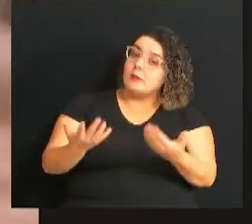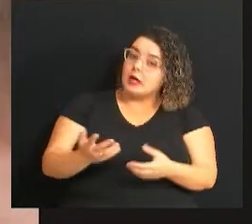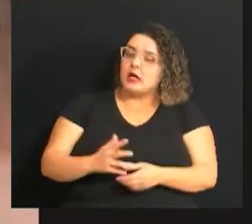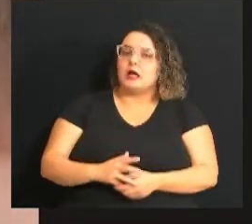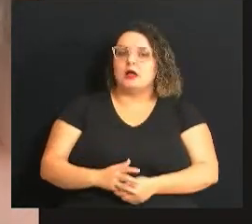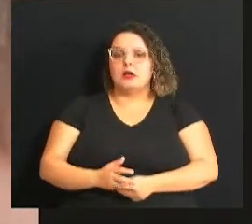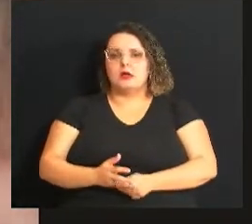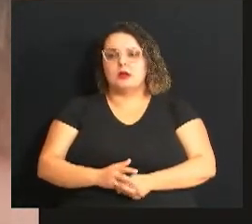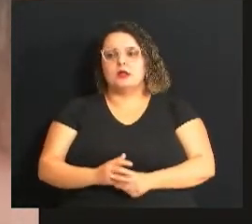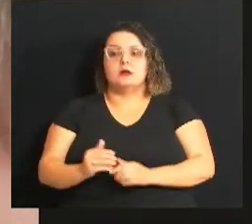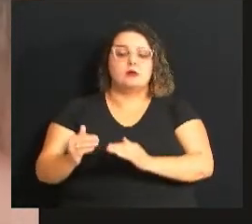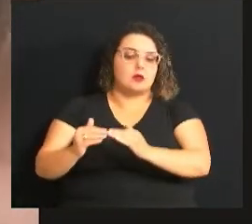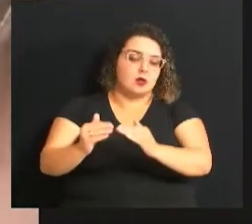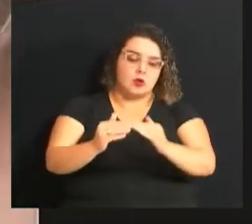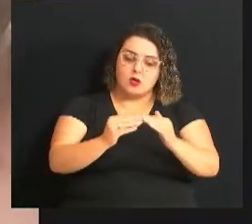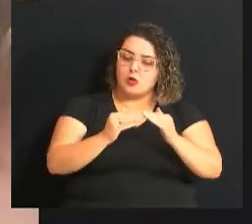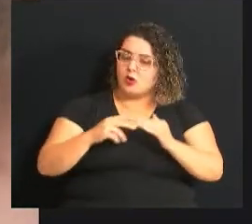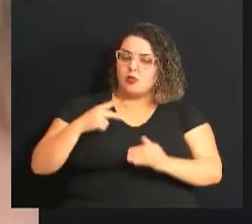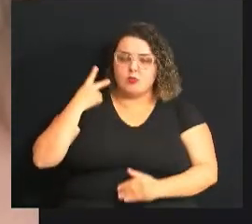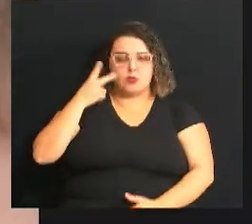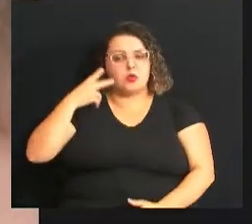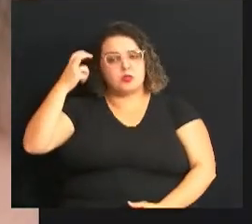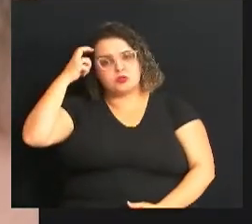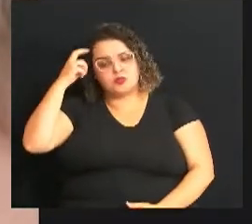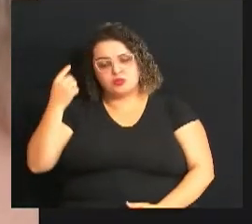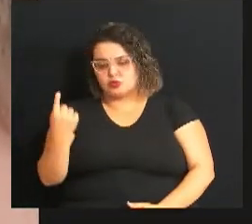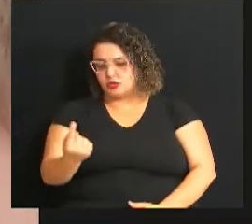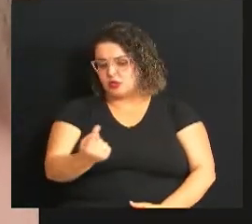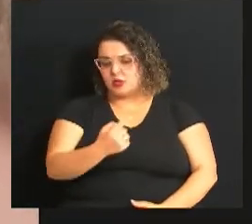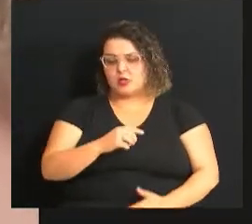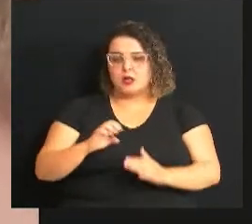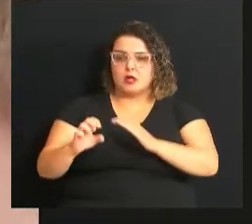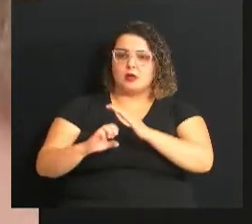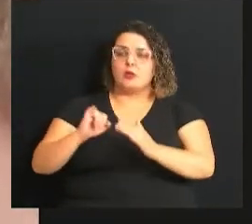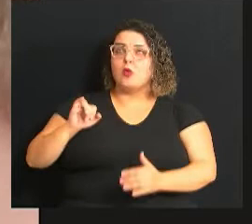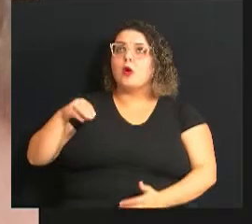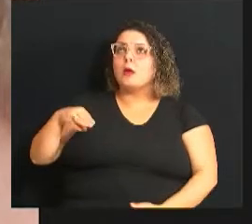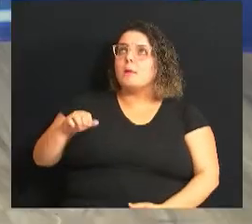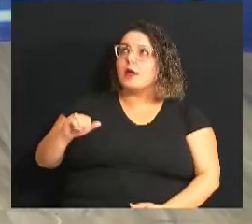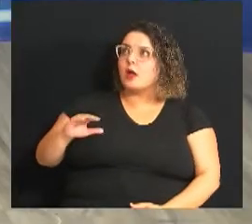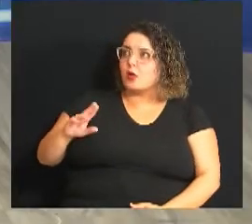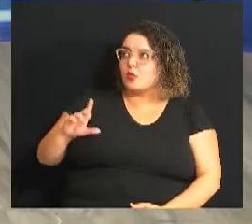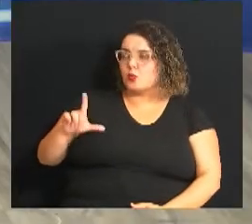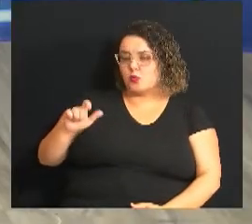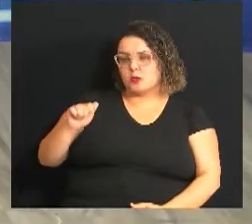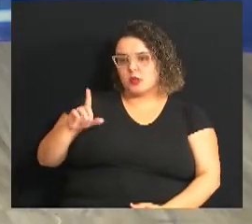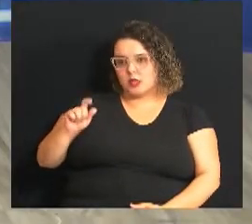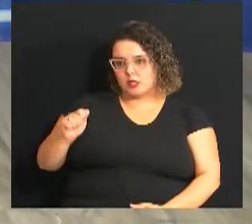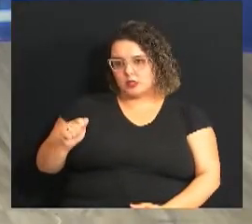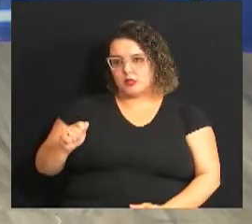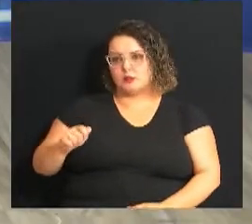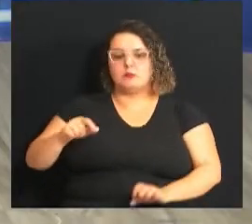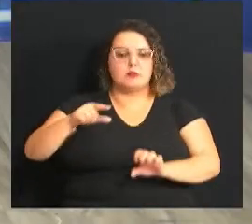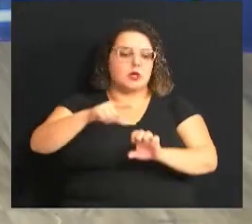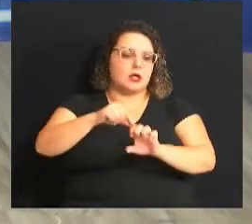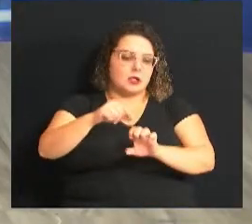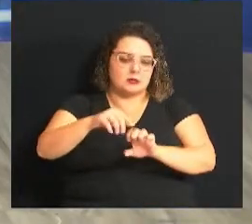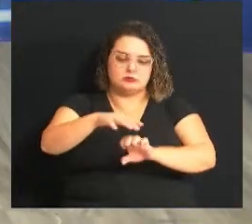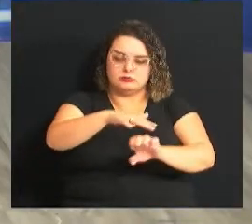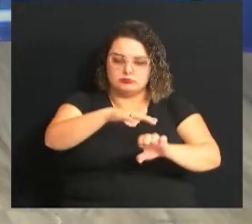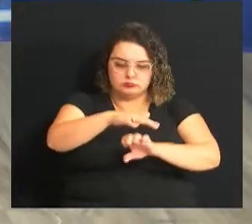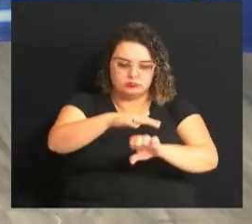acordos e à política cultural de cada empresa. Oi, Imaculada, para o empresário que está nos acompanhando, para